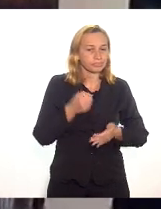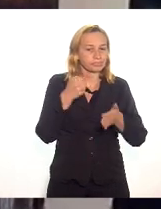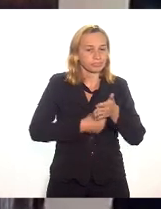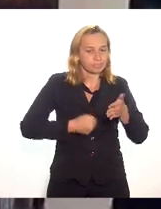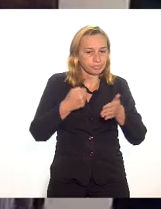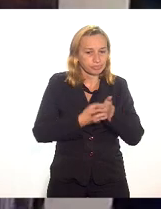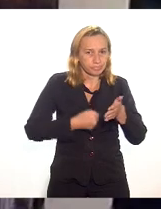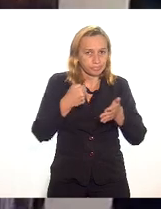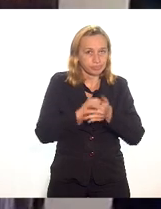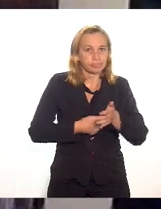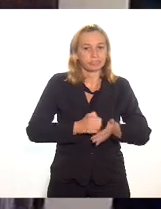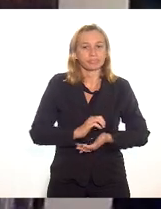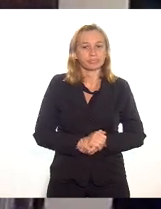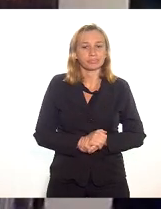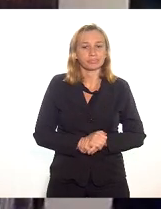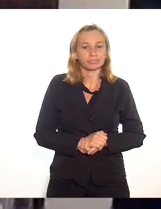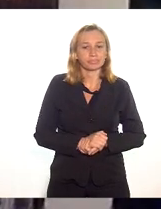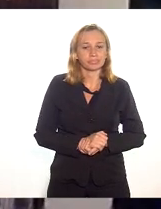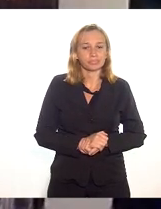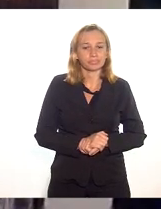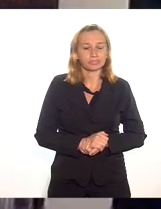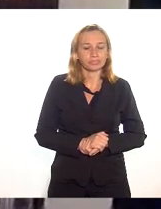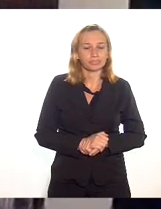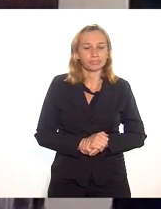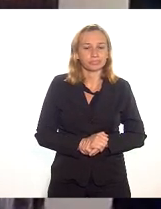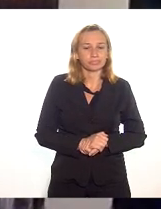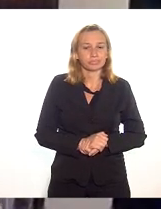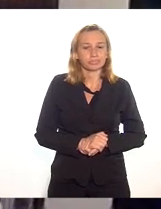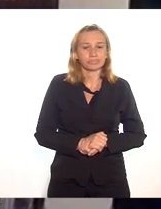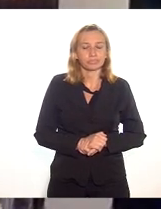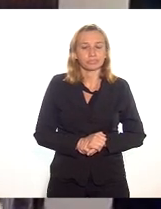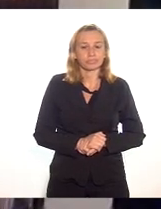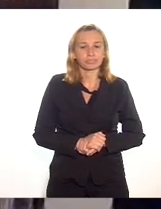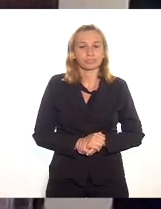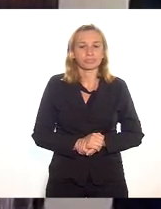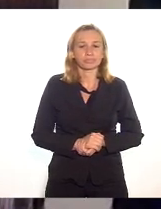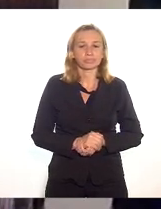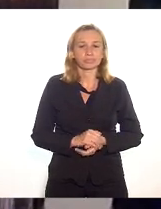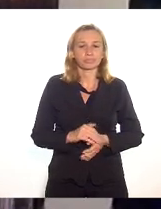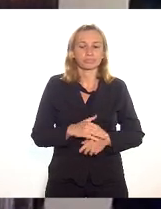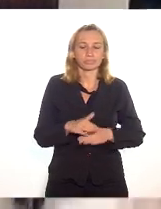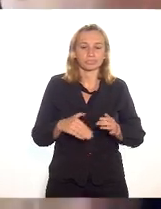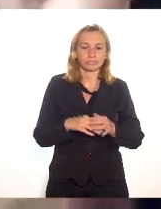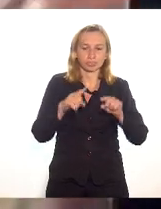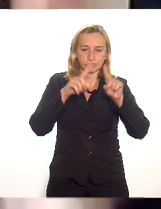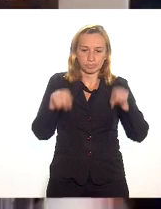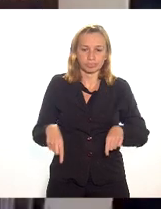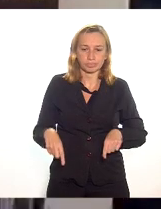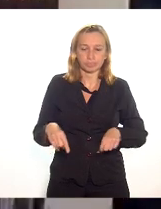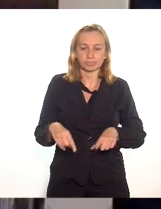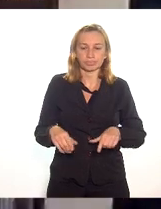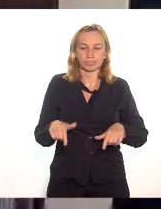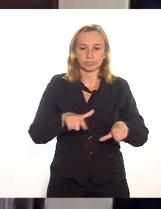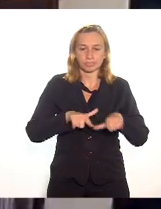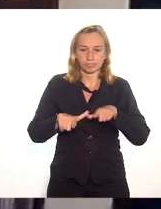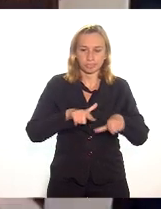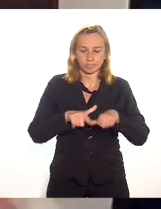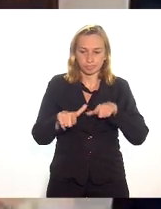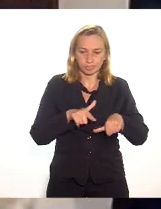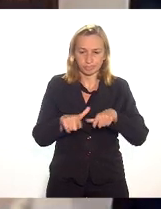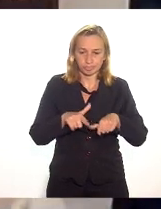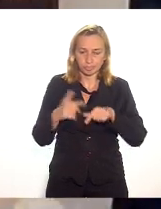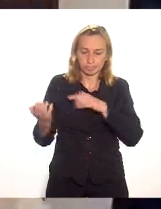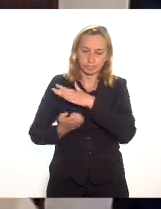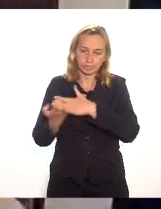guerreira das sedaianas e dos sedaianos em defesa